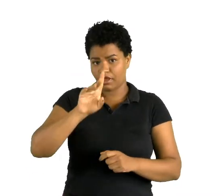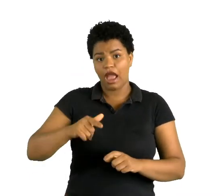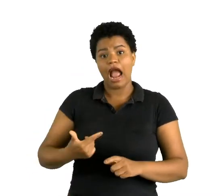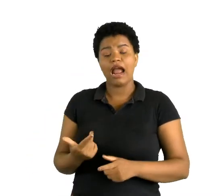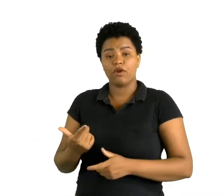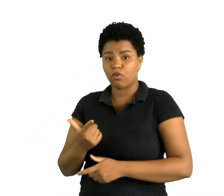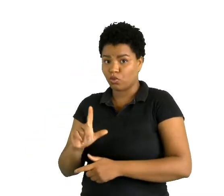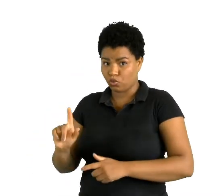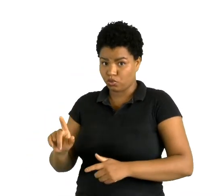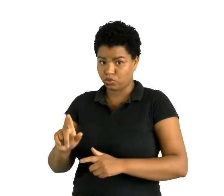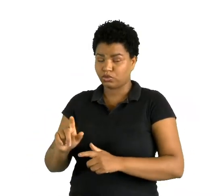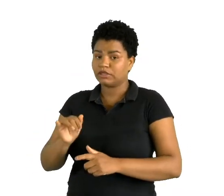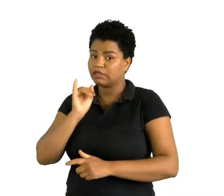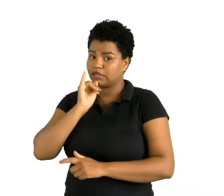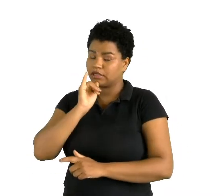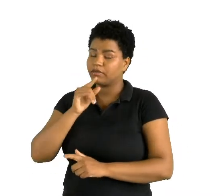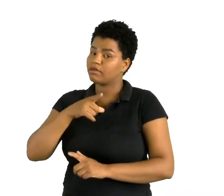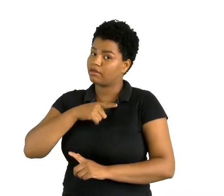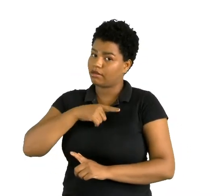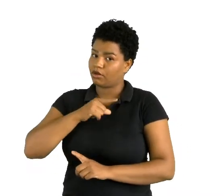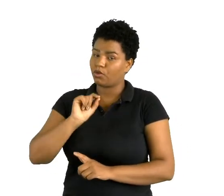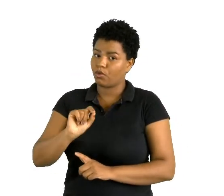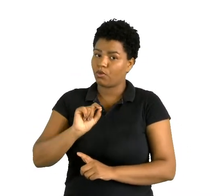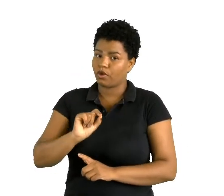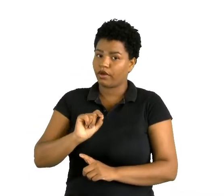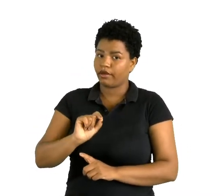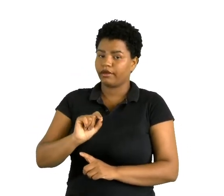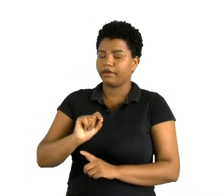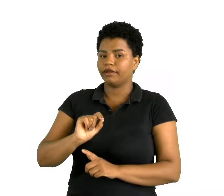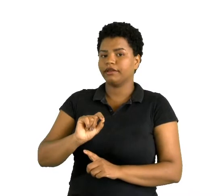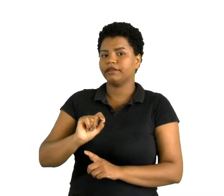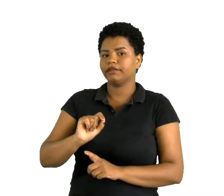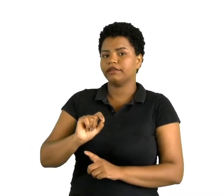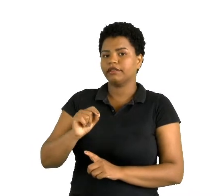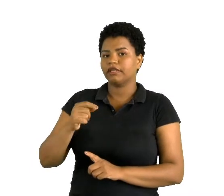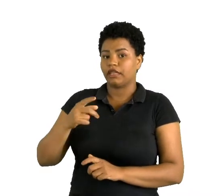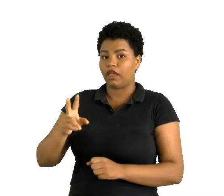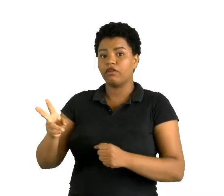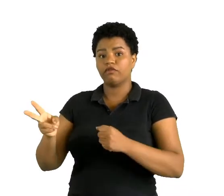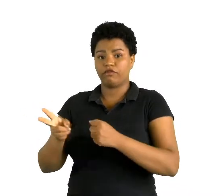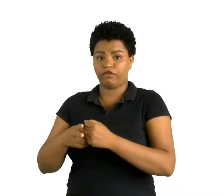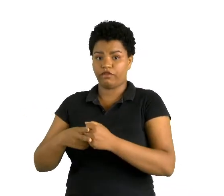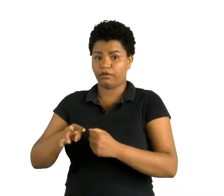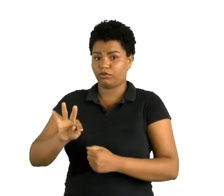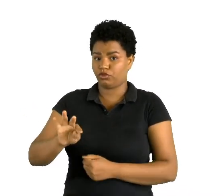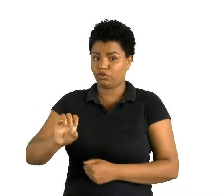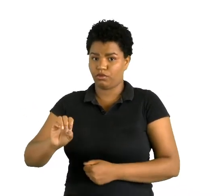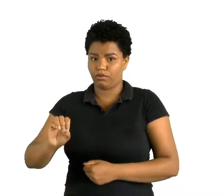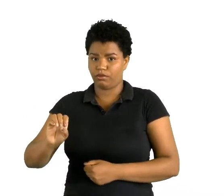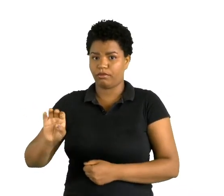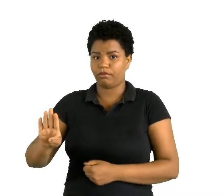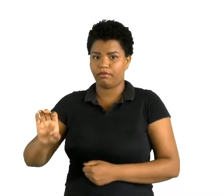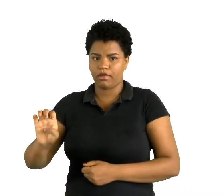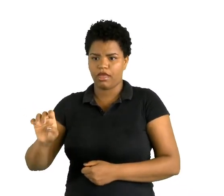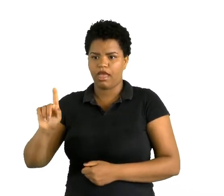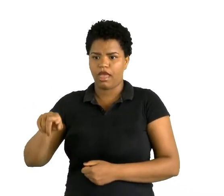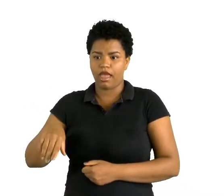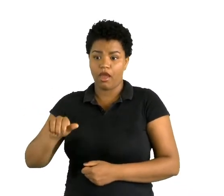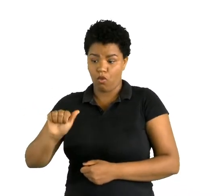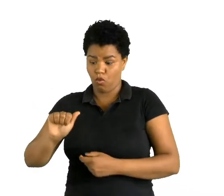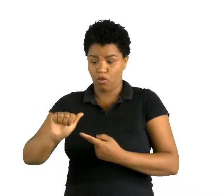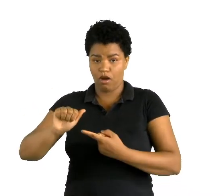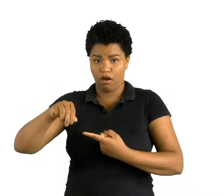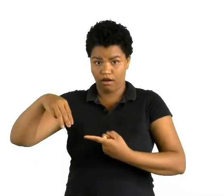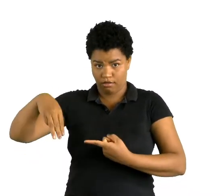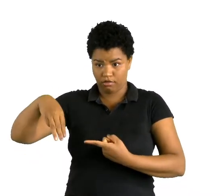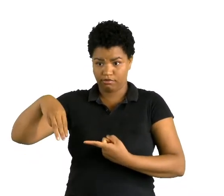É o sujeito, né? No caso, o verbo to be am, no caso acompanha o I, né, a primeira pessoa, I